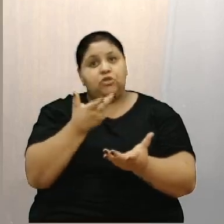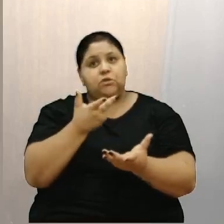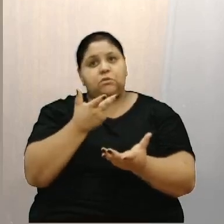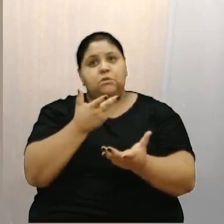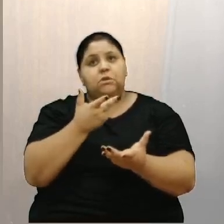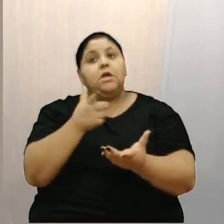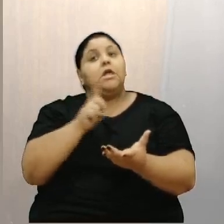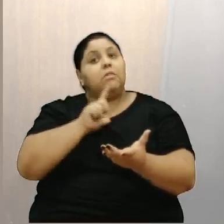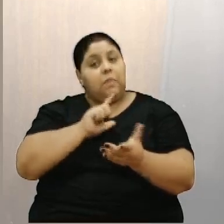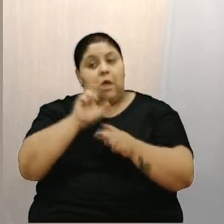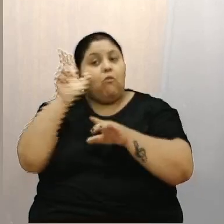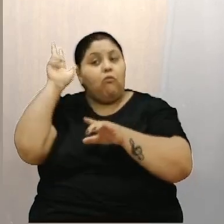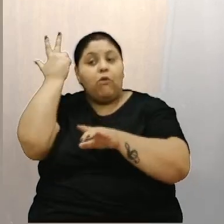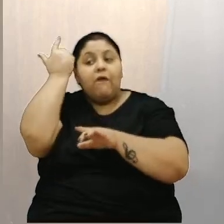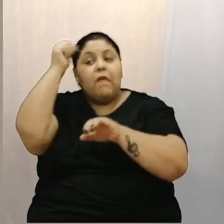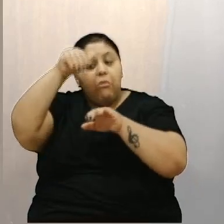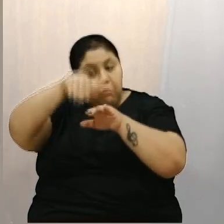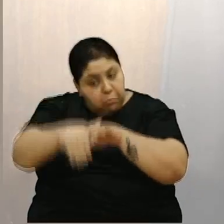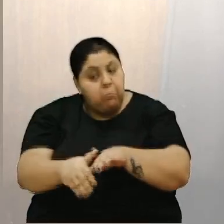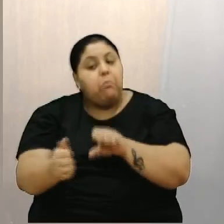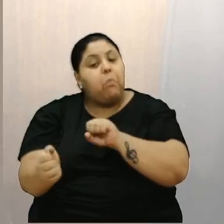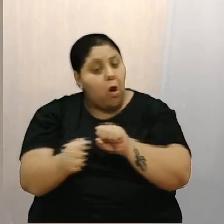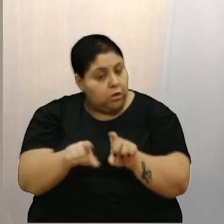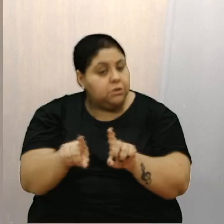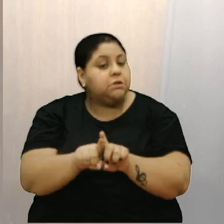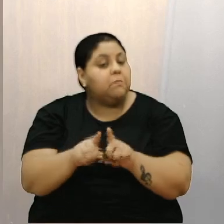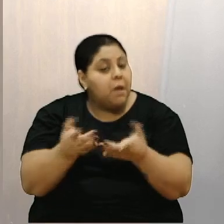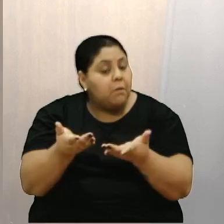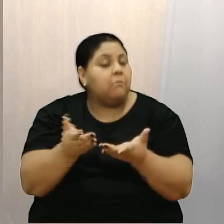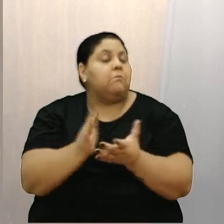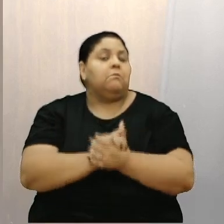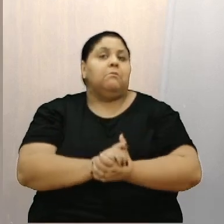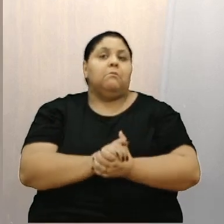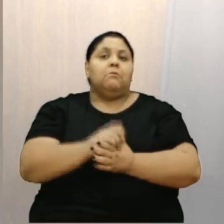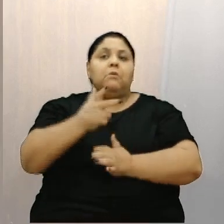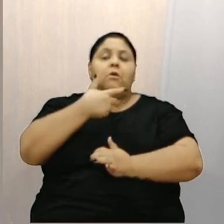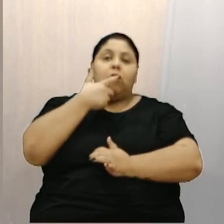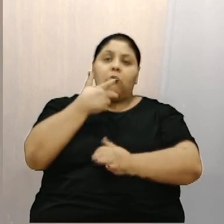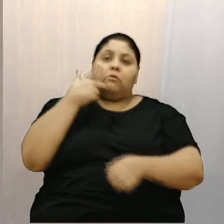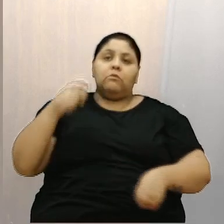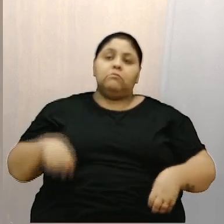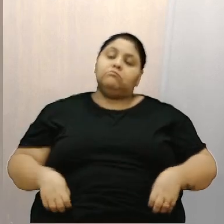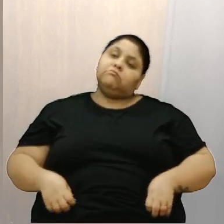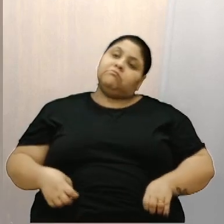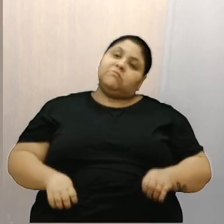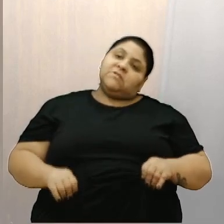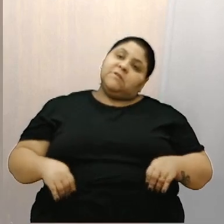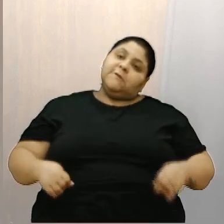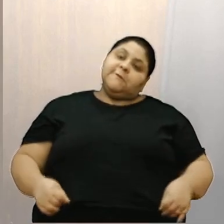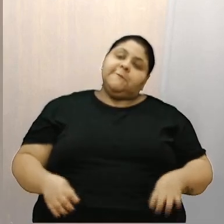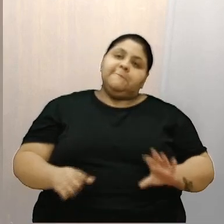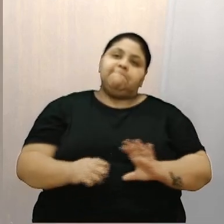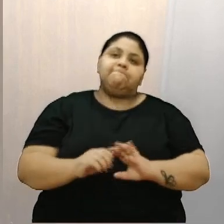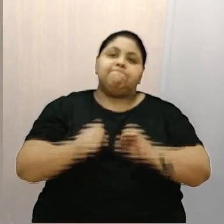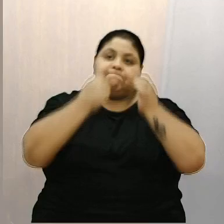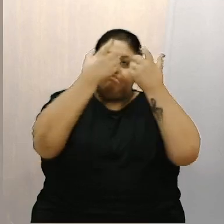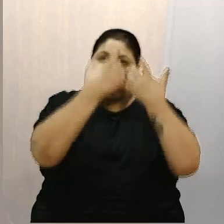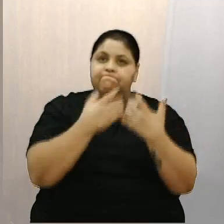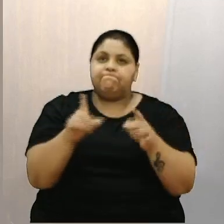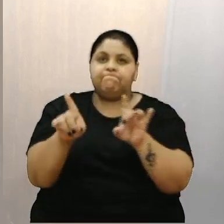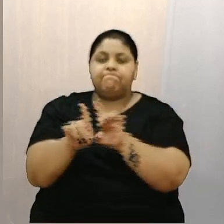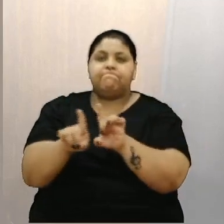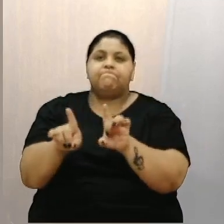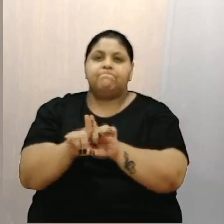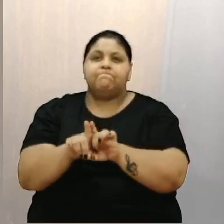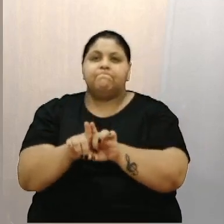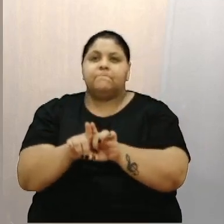dentro também. E aí eu coloco essas situações, vereador Renato, na seguinte posição. Às